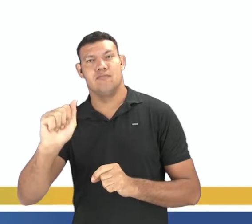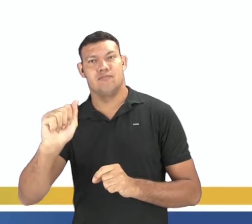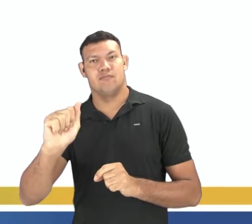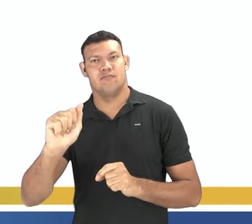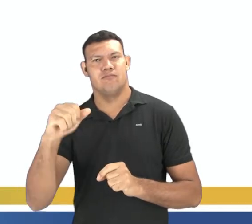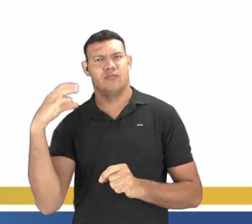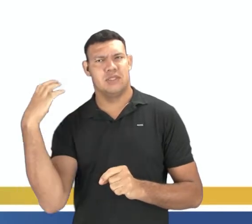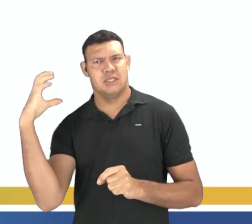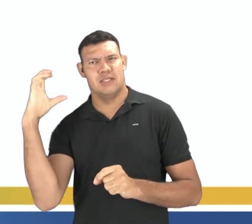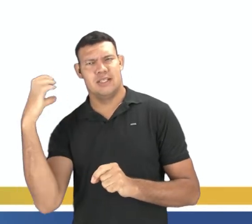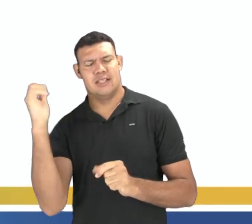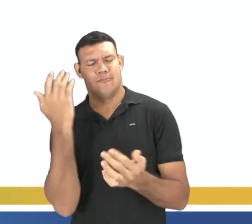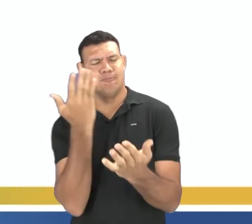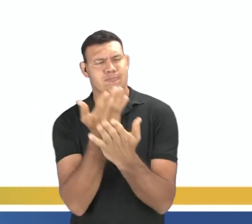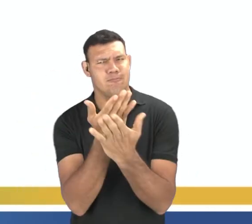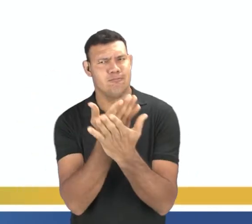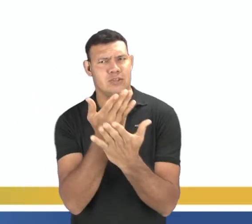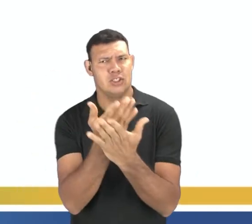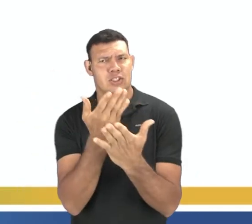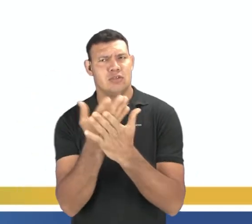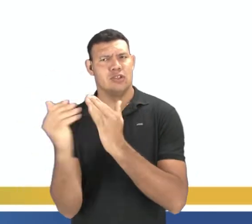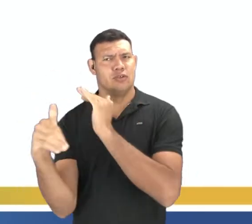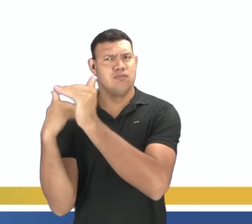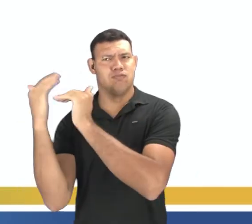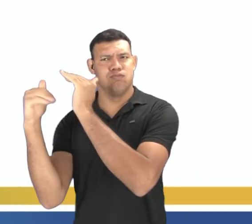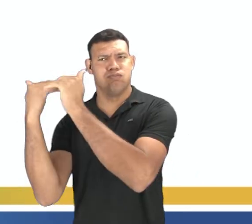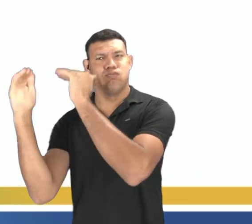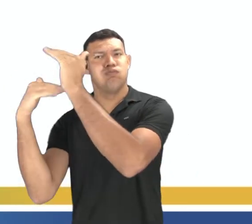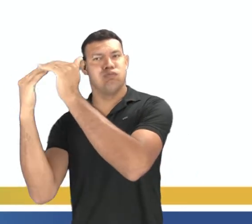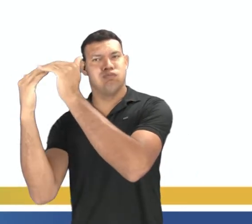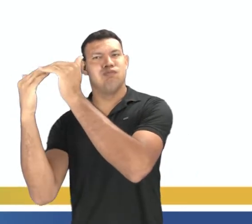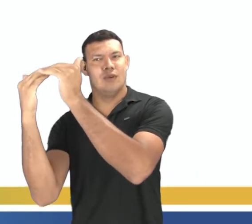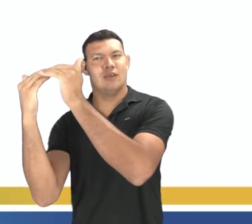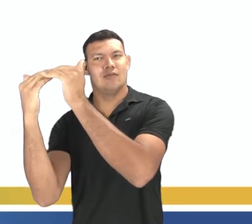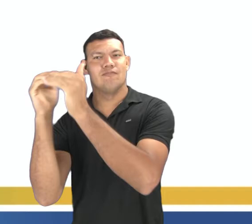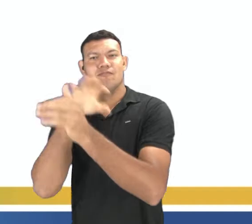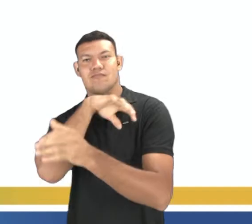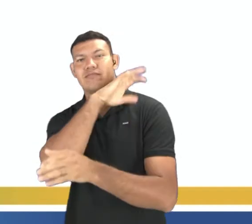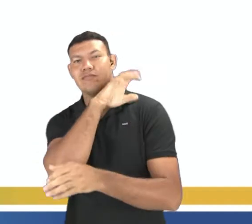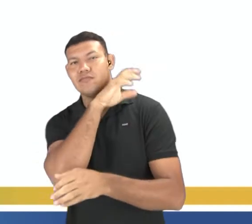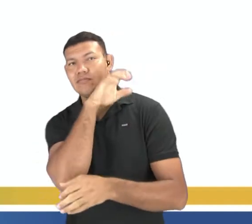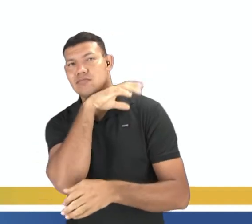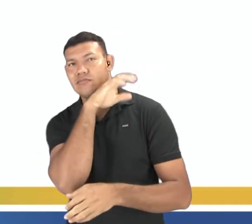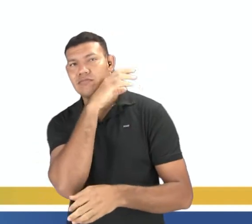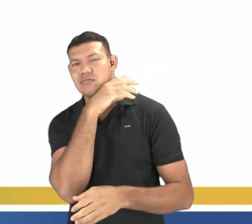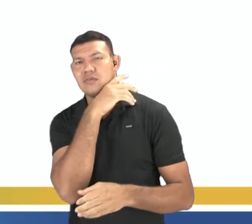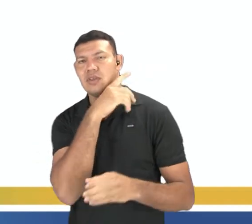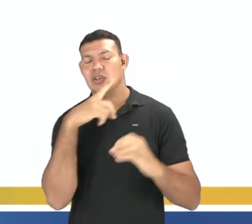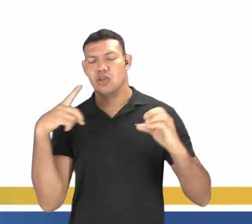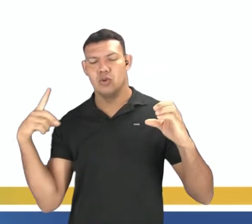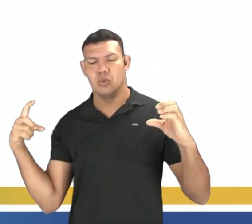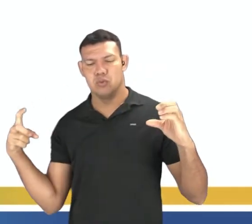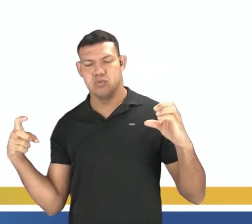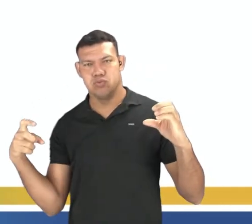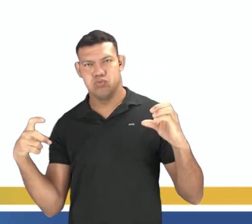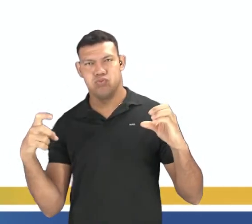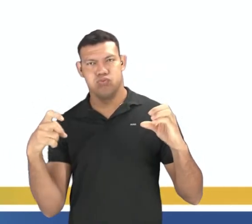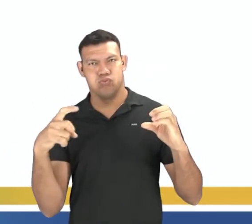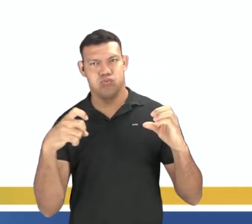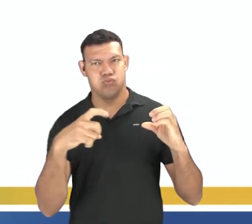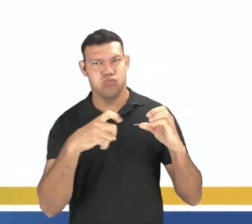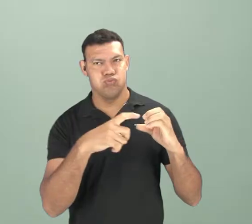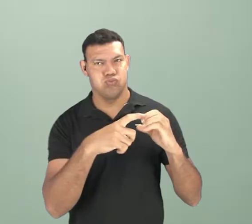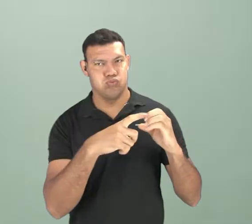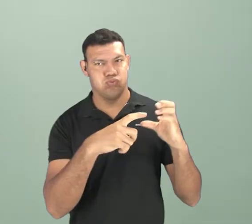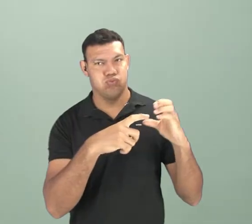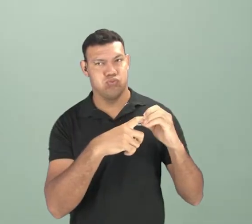animais desde a fecundação até a formação do embrião. Desde o início, quando começa